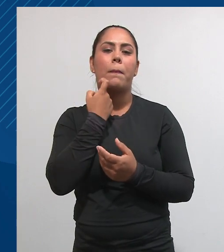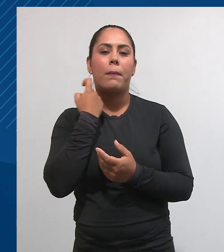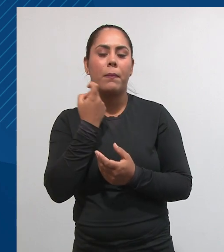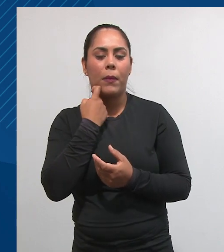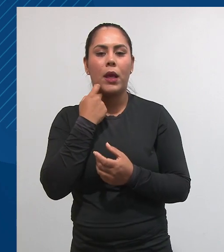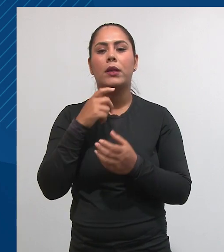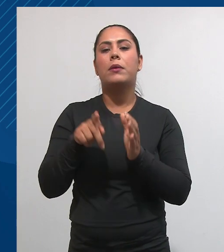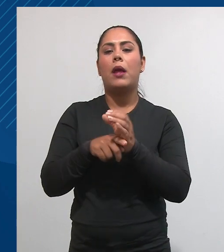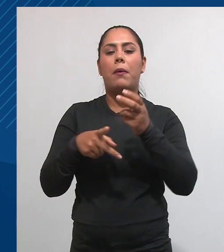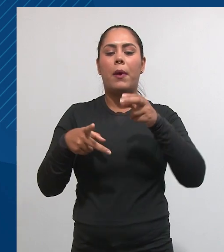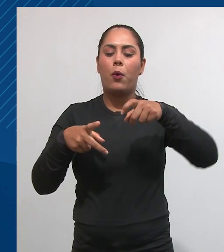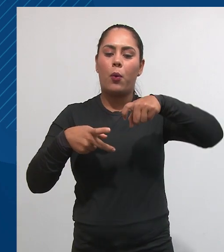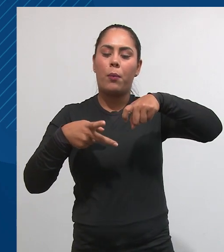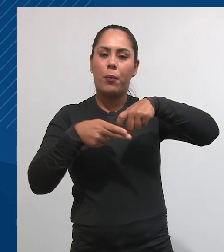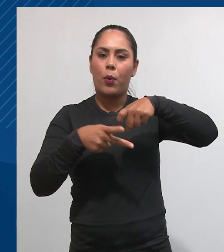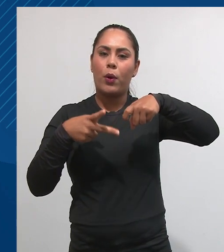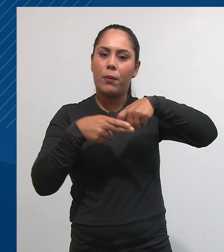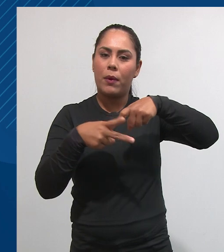cupuaçu,